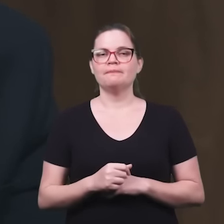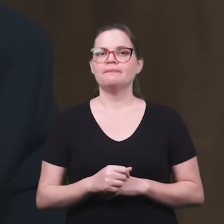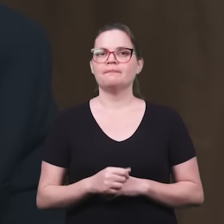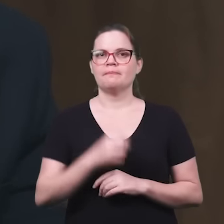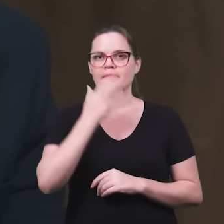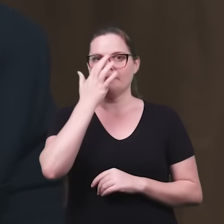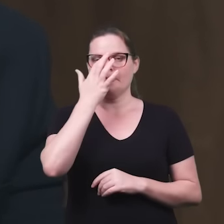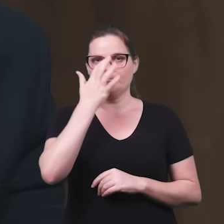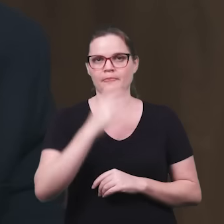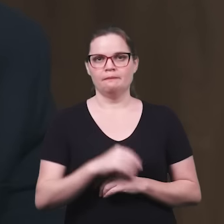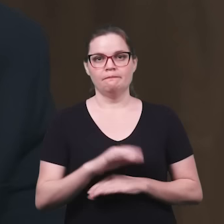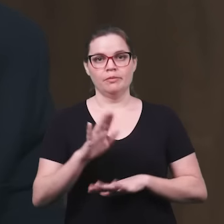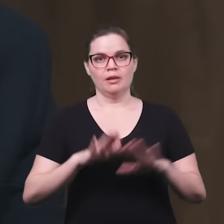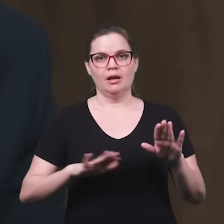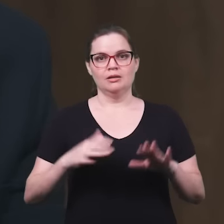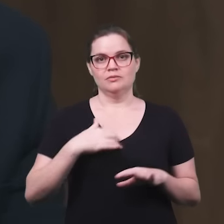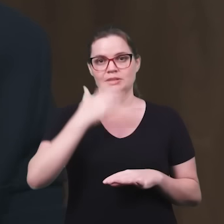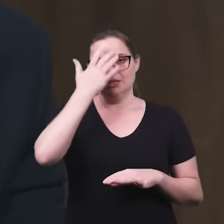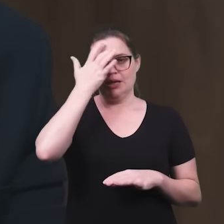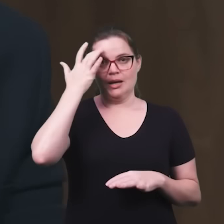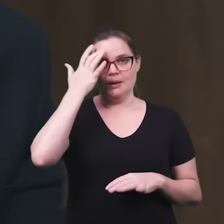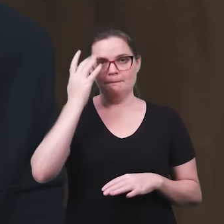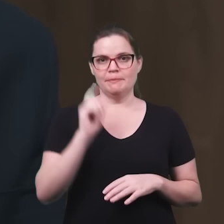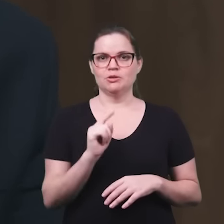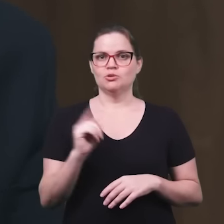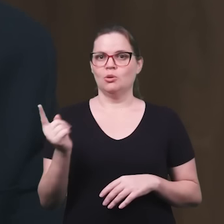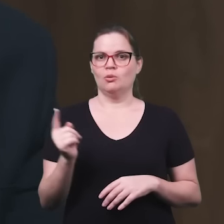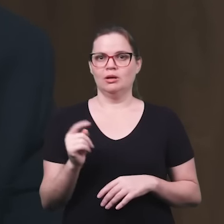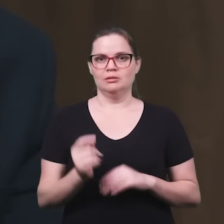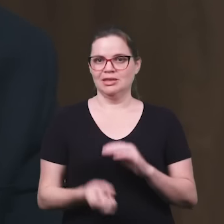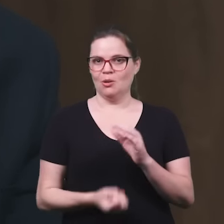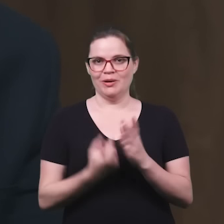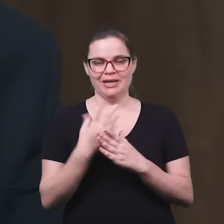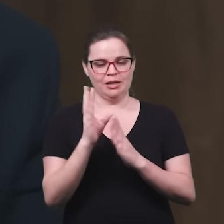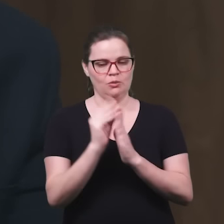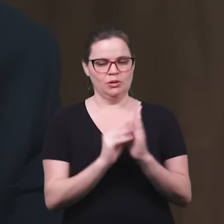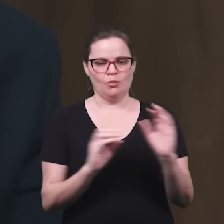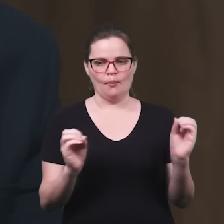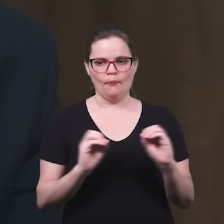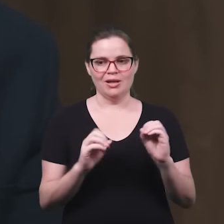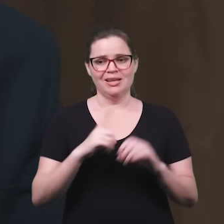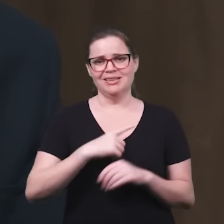timidez e muitas vezes invejam quem está produzindo conteúdo.